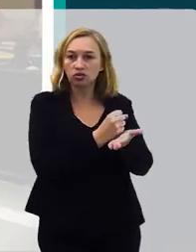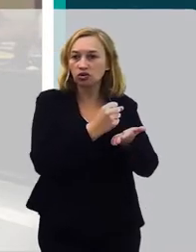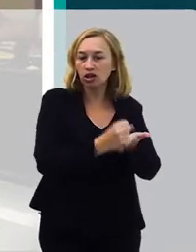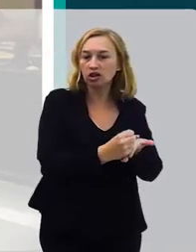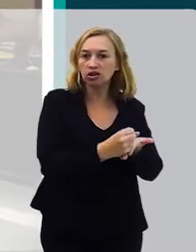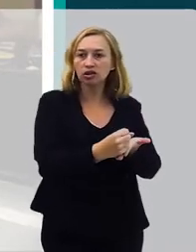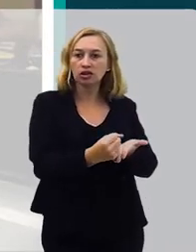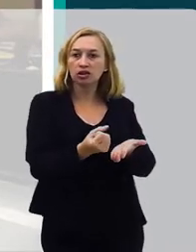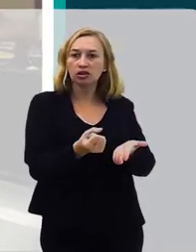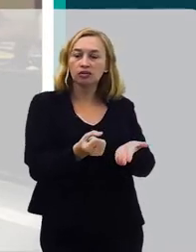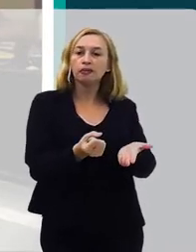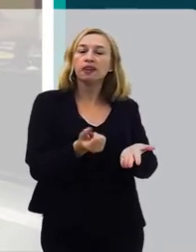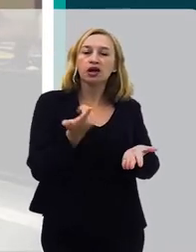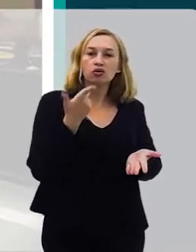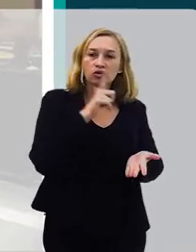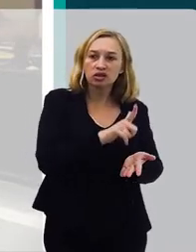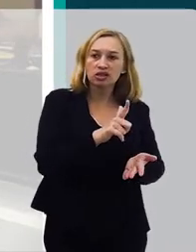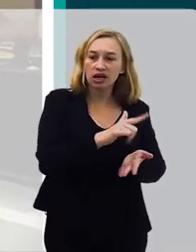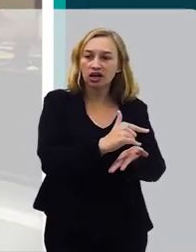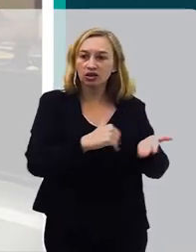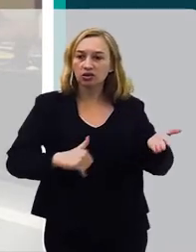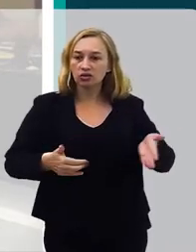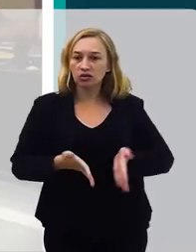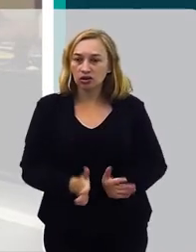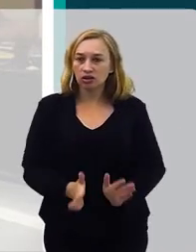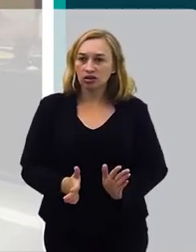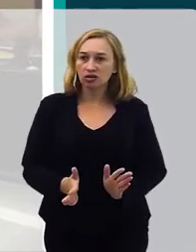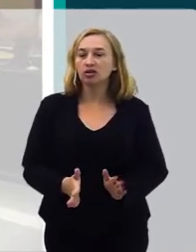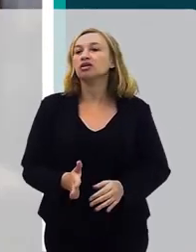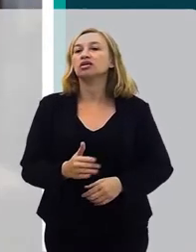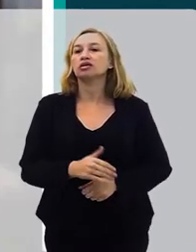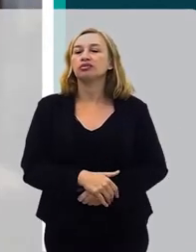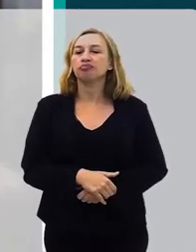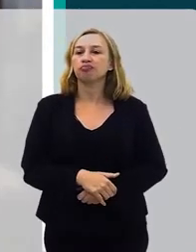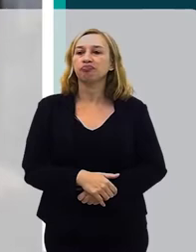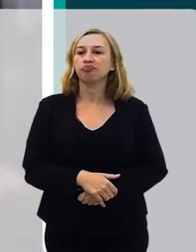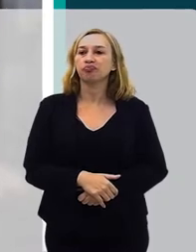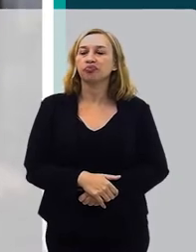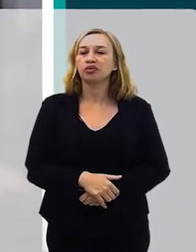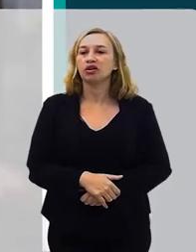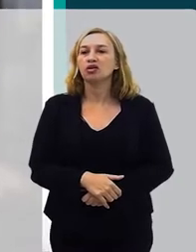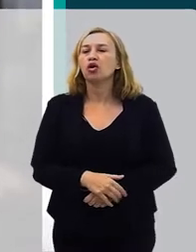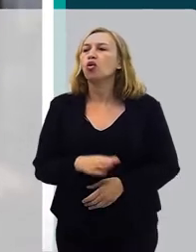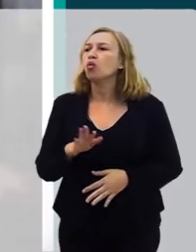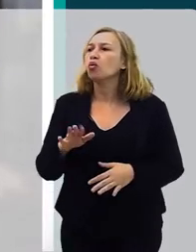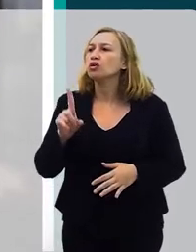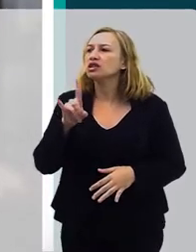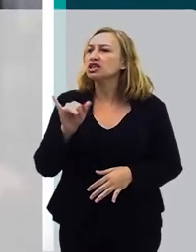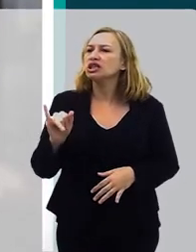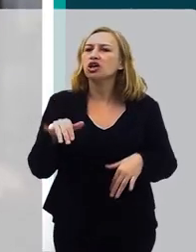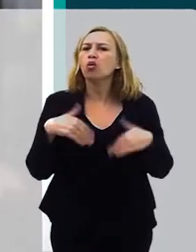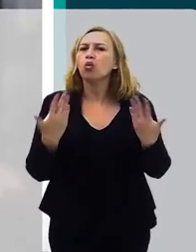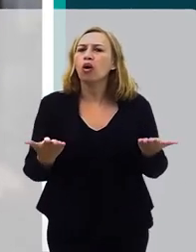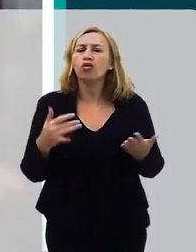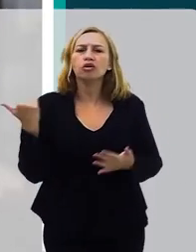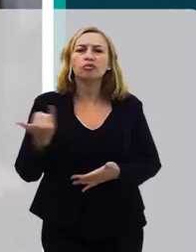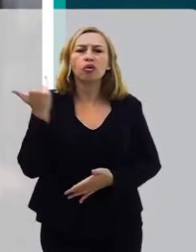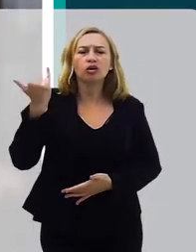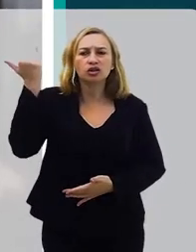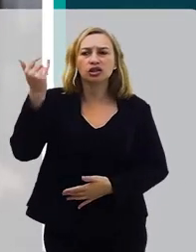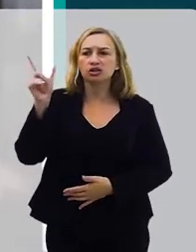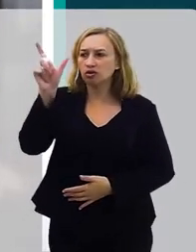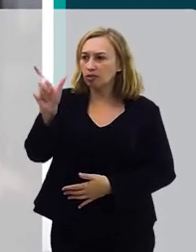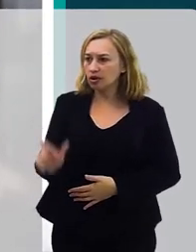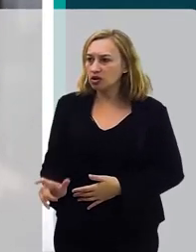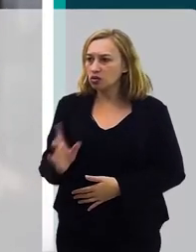cartórios e consegue tirar as certidões de baixa, né? Agora, Dani, qual é a importância